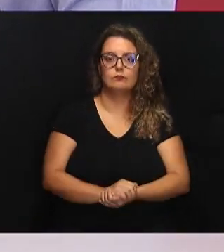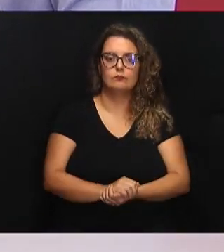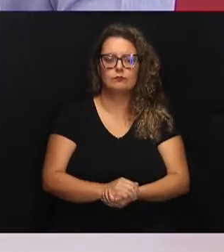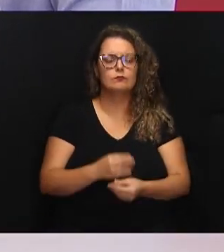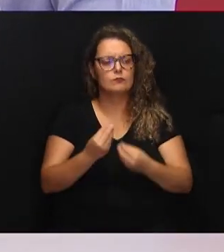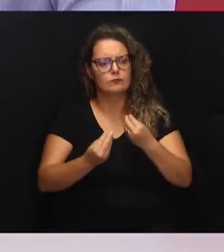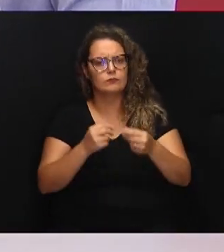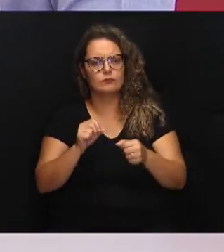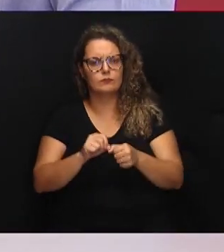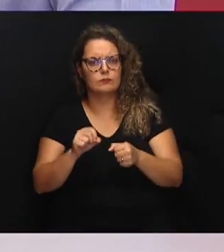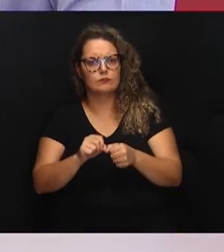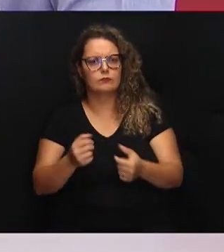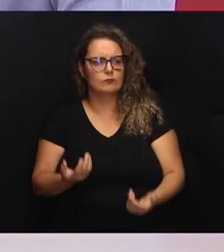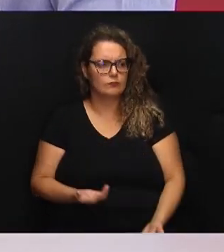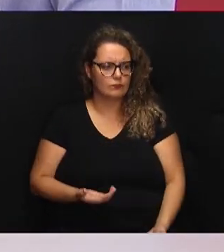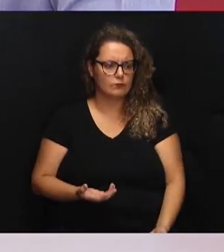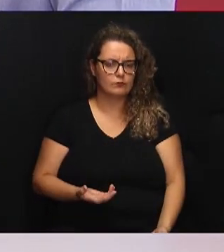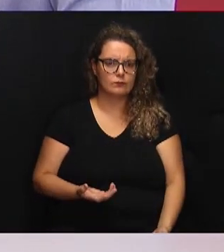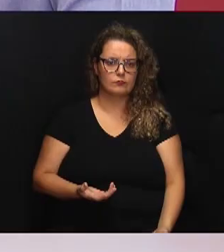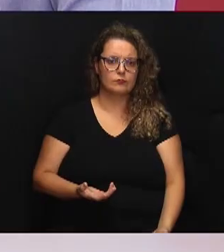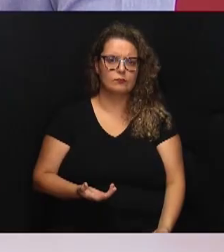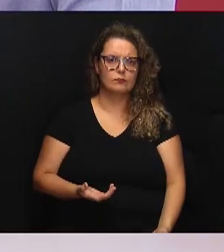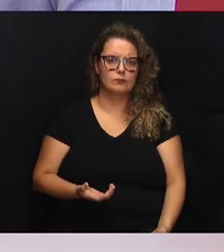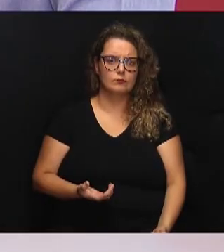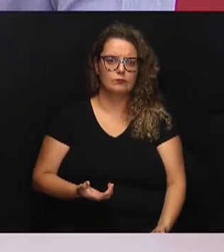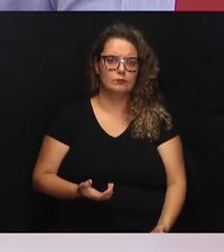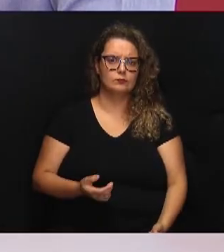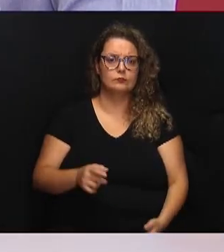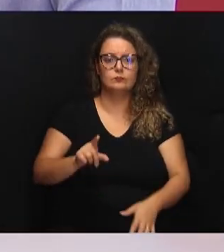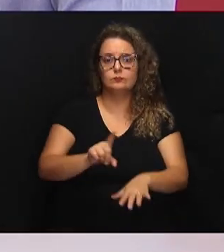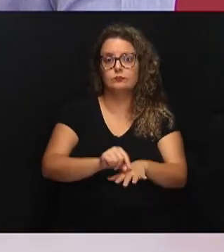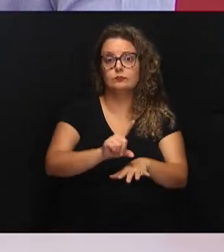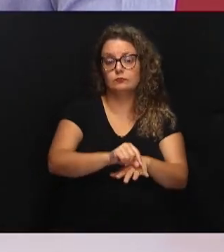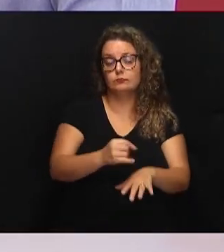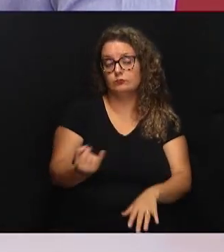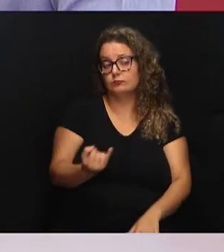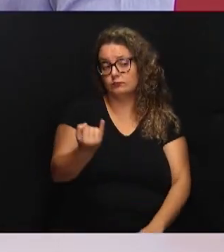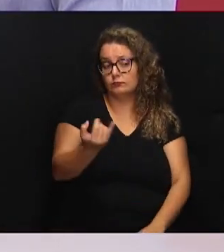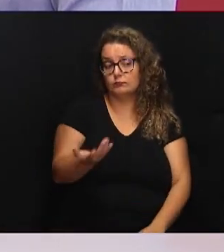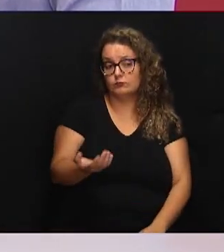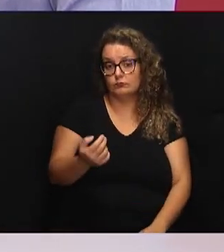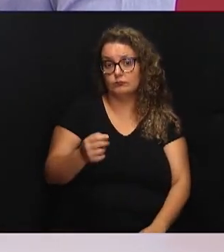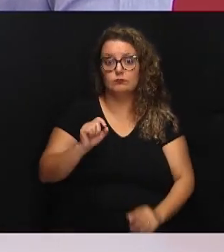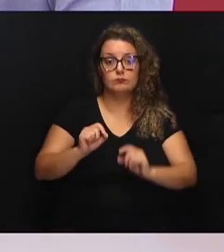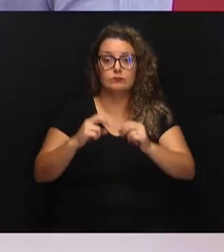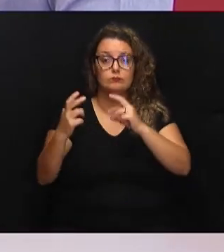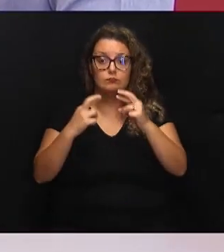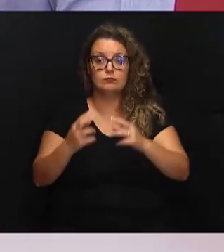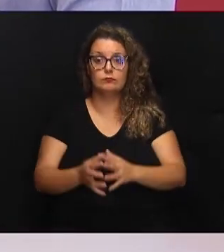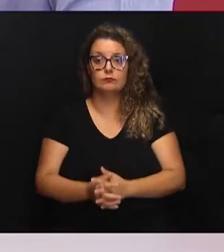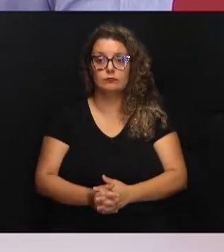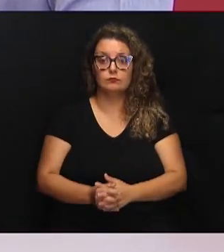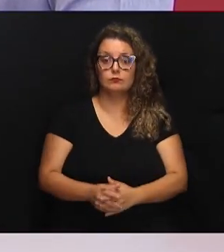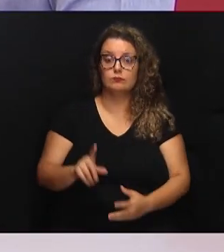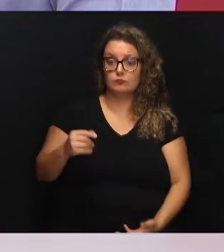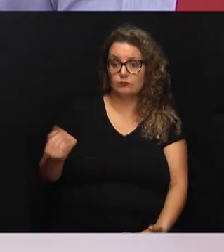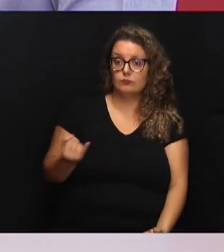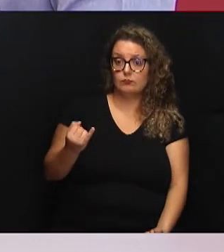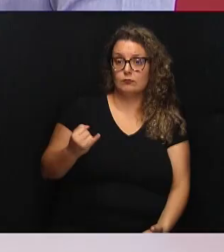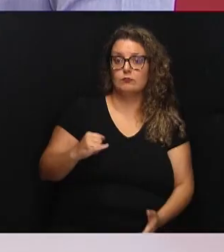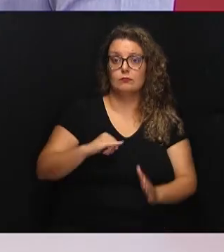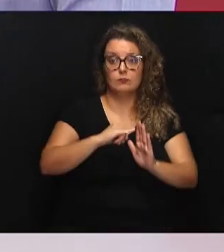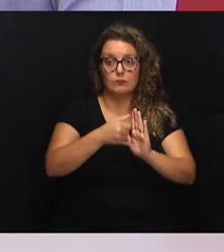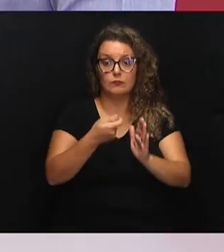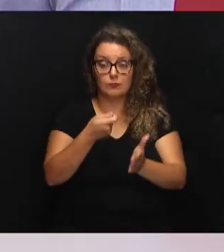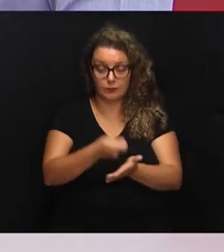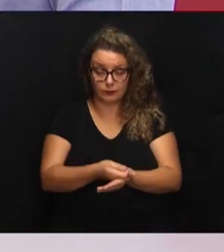pessoa faz para ver se essa alternativa pode ser interessante para ela? O que ela tem que ver? Fundamentalmente é o juro que ela está